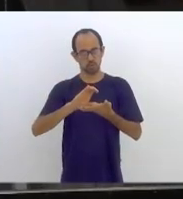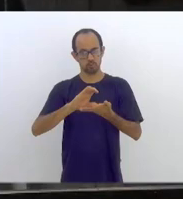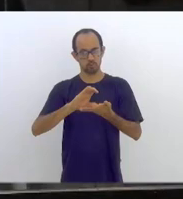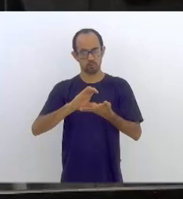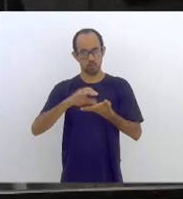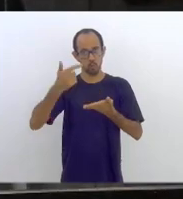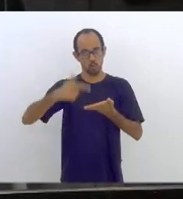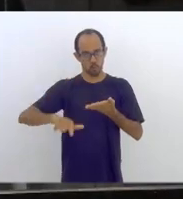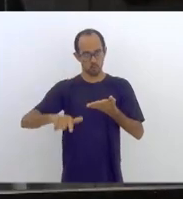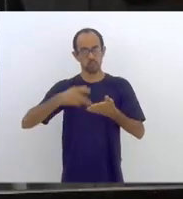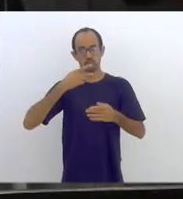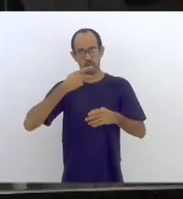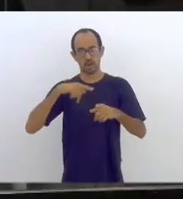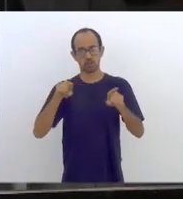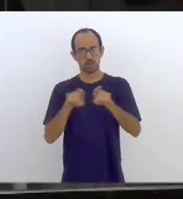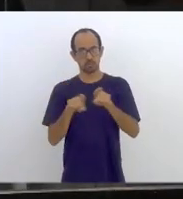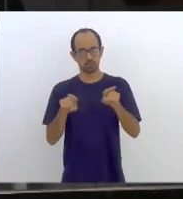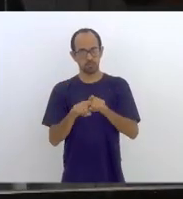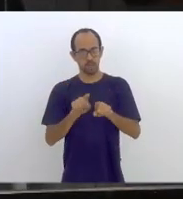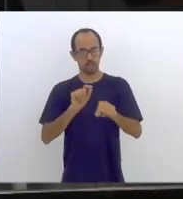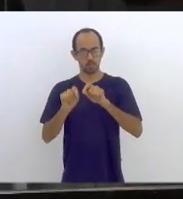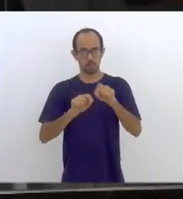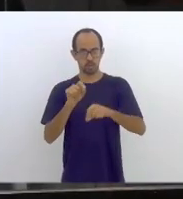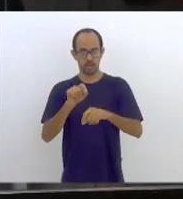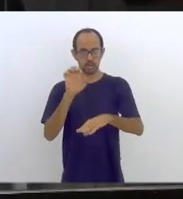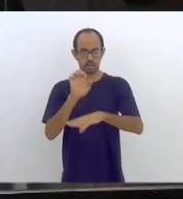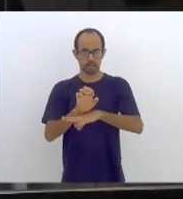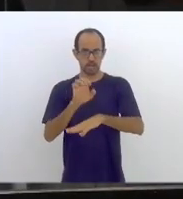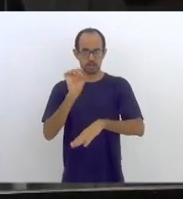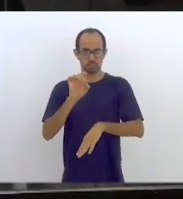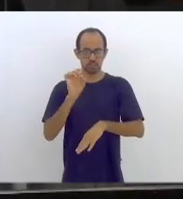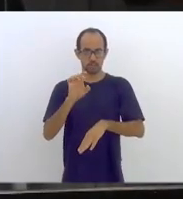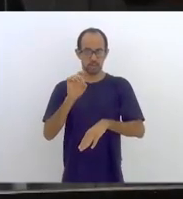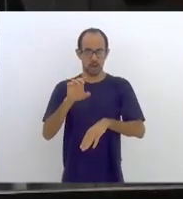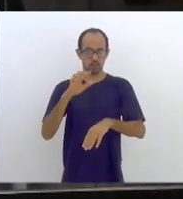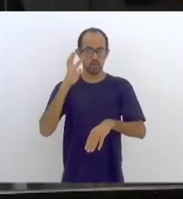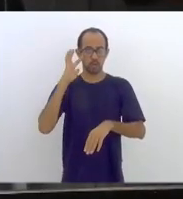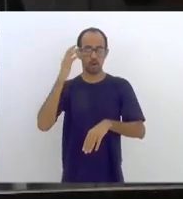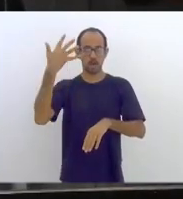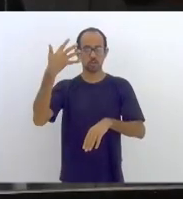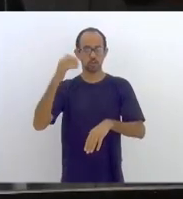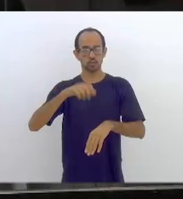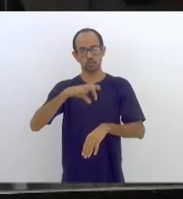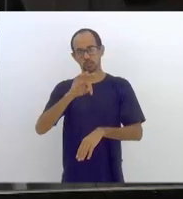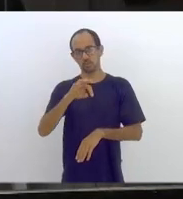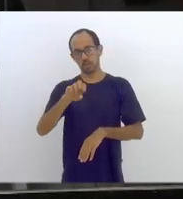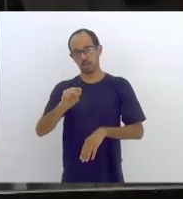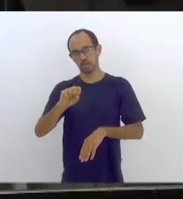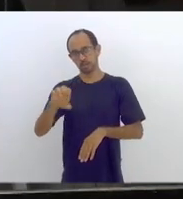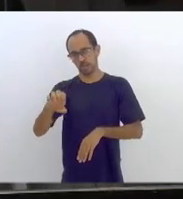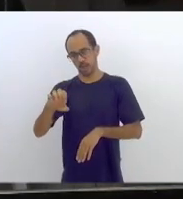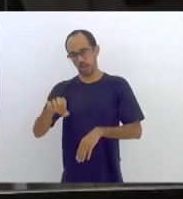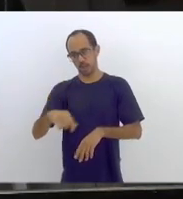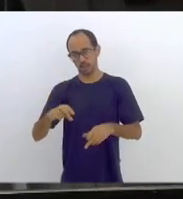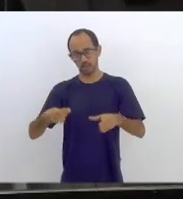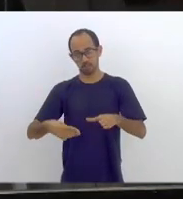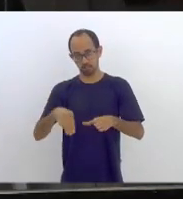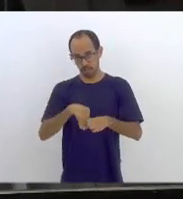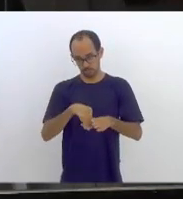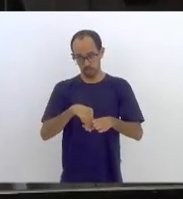há outros que falam que o estado de exceção veio com a resolução do TSE em que membros do